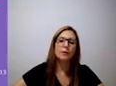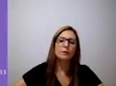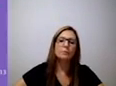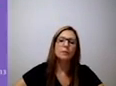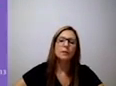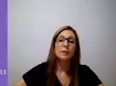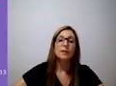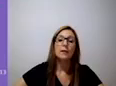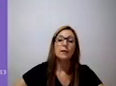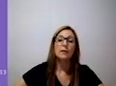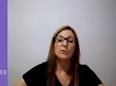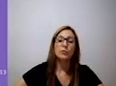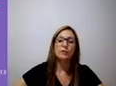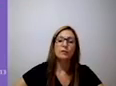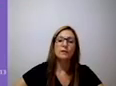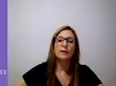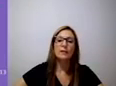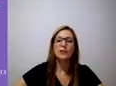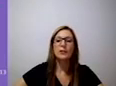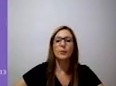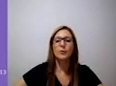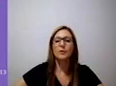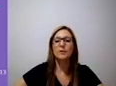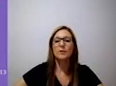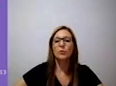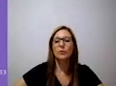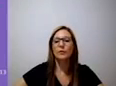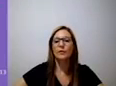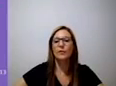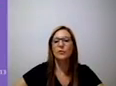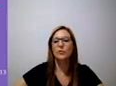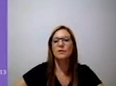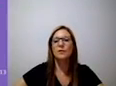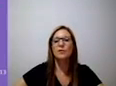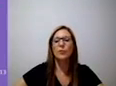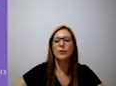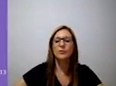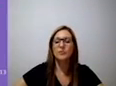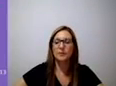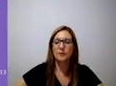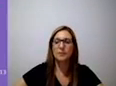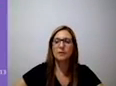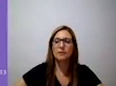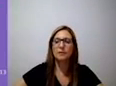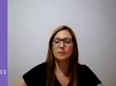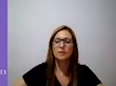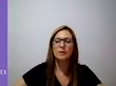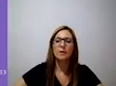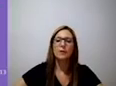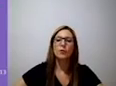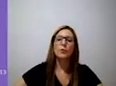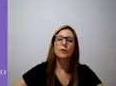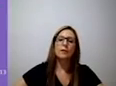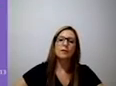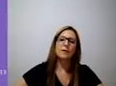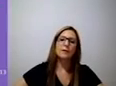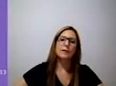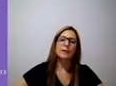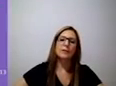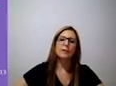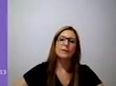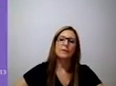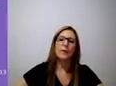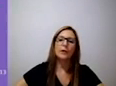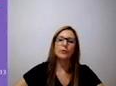feminina. A sua vantagem é a proteção contra infecções sexualmente transmissíveis. Uma